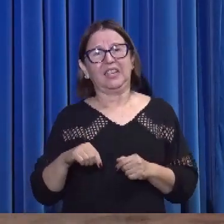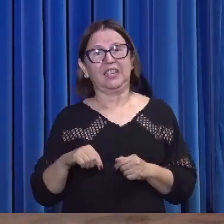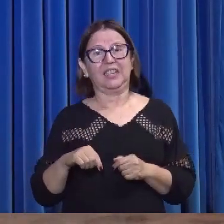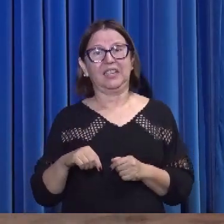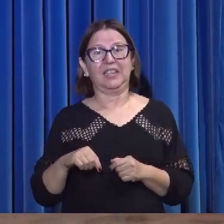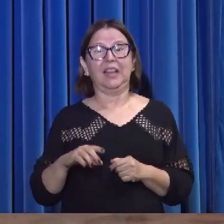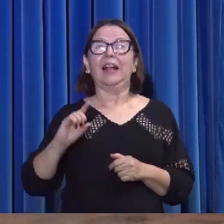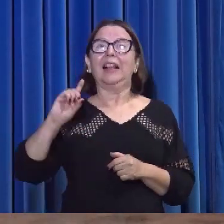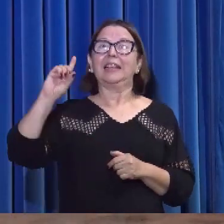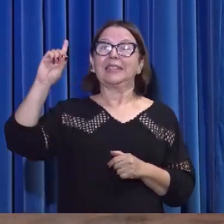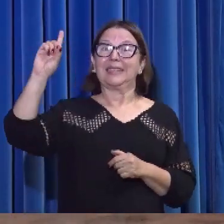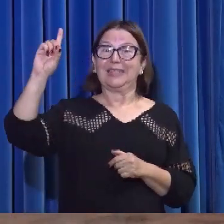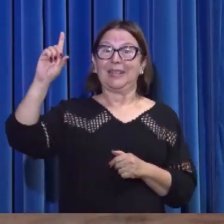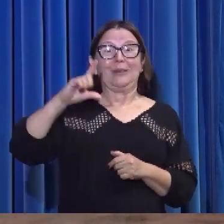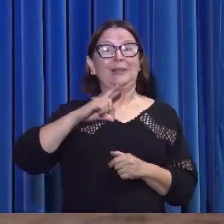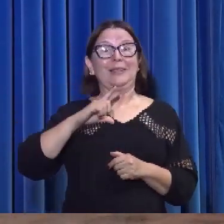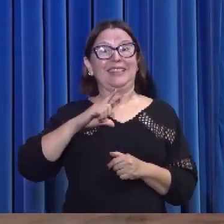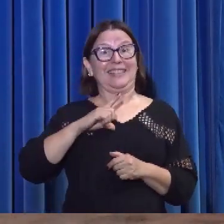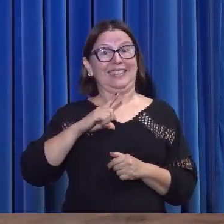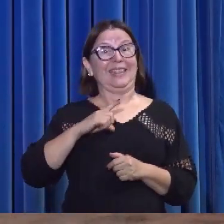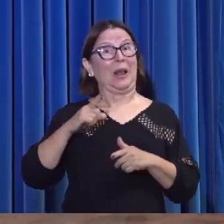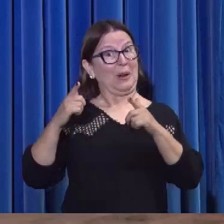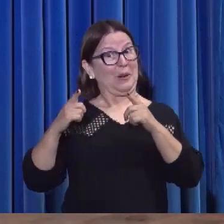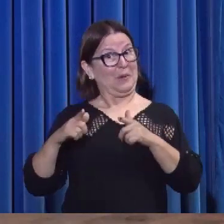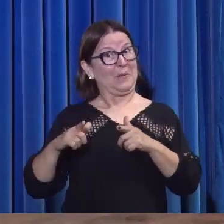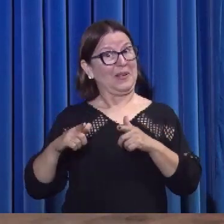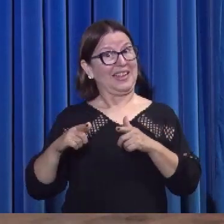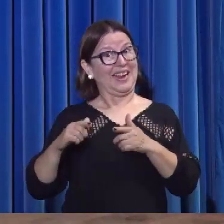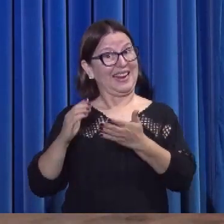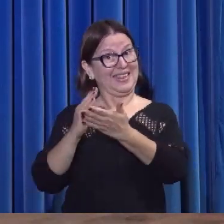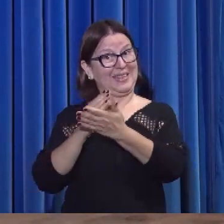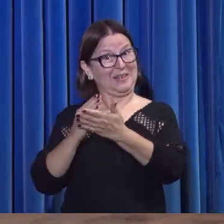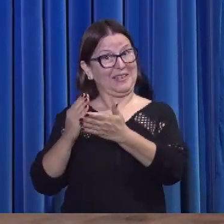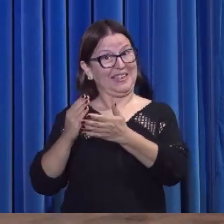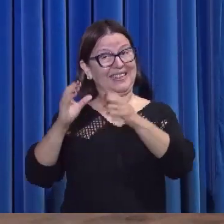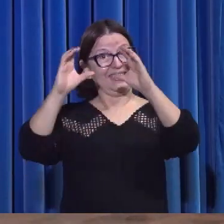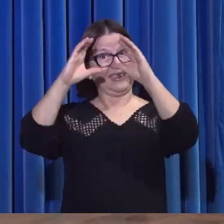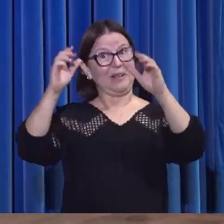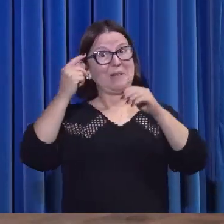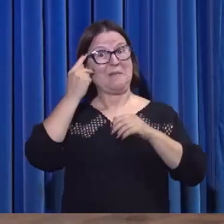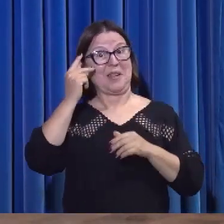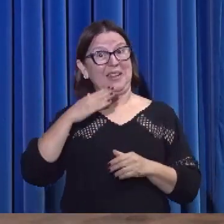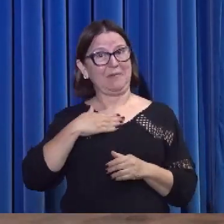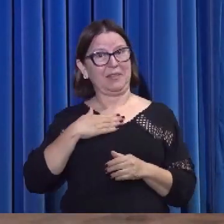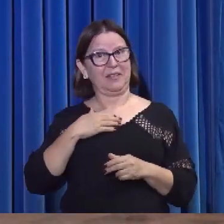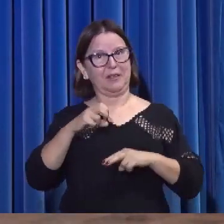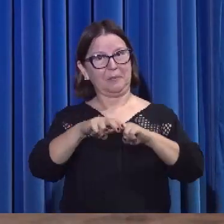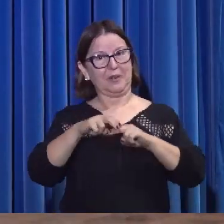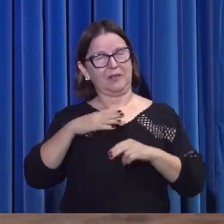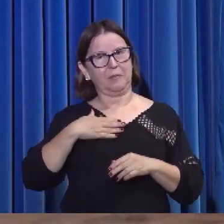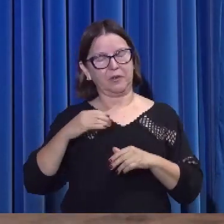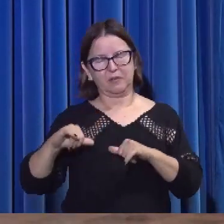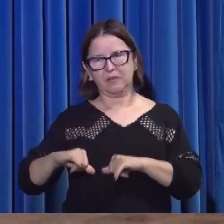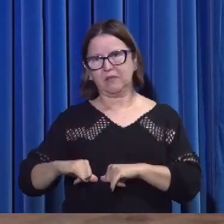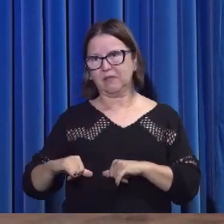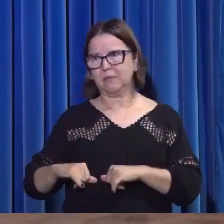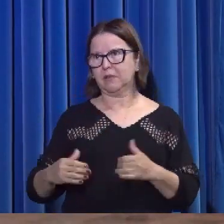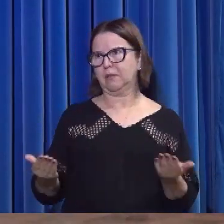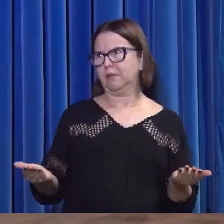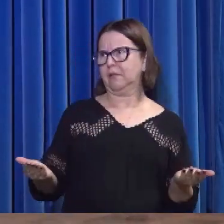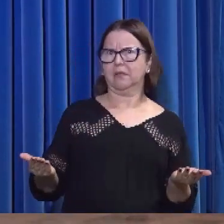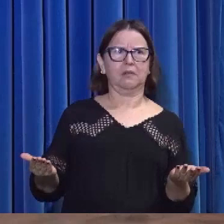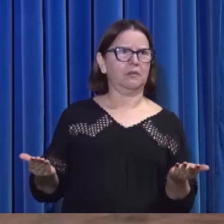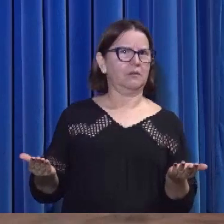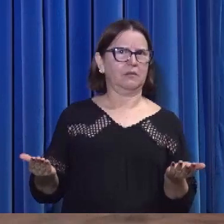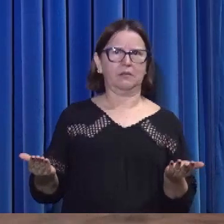olha, Deus tem um lugarzinho lá no céu para mim, por causa do meu sofrimento. O pastor Elcio está balançando a cabeça